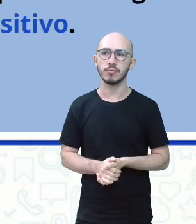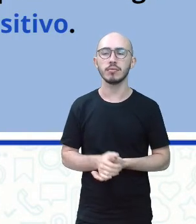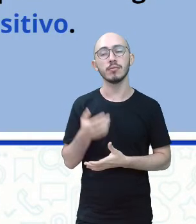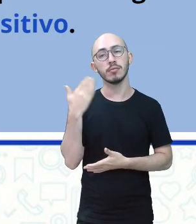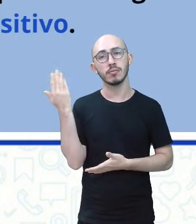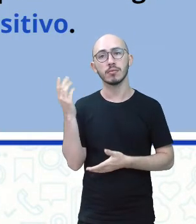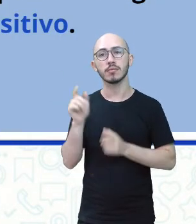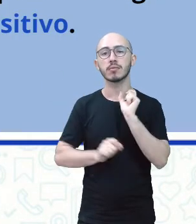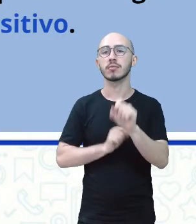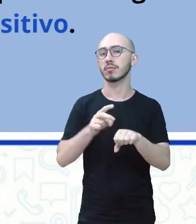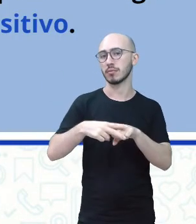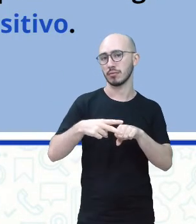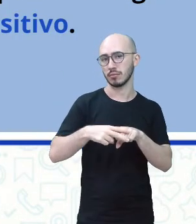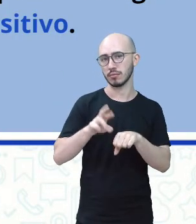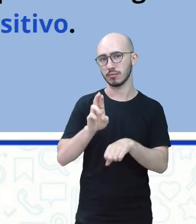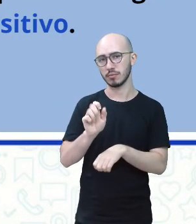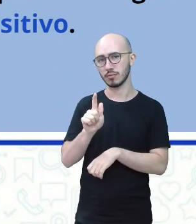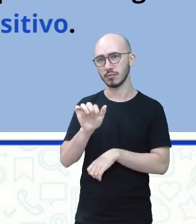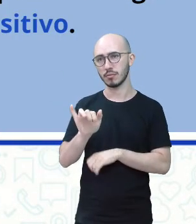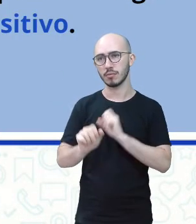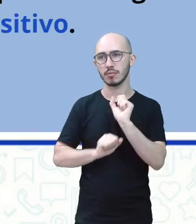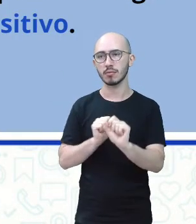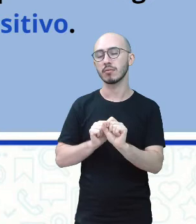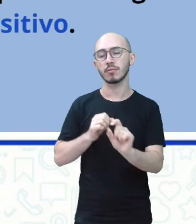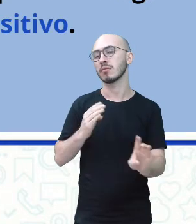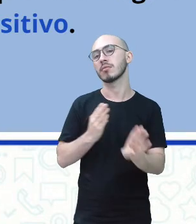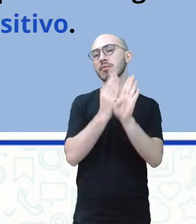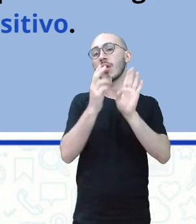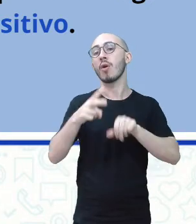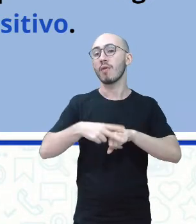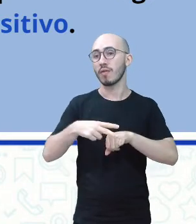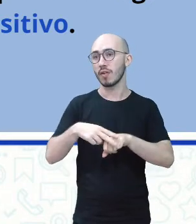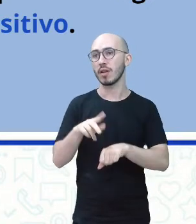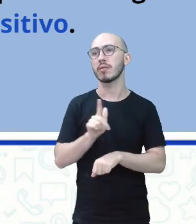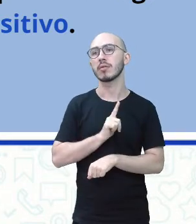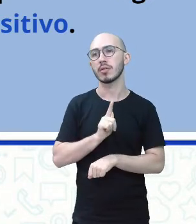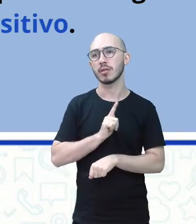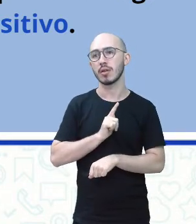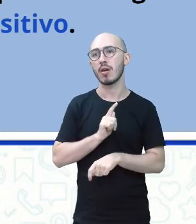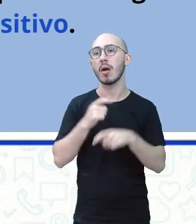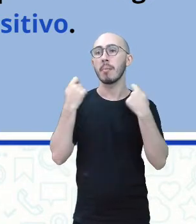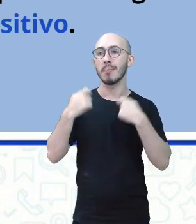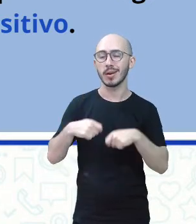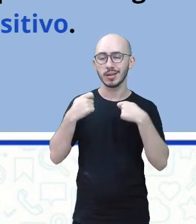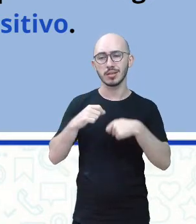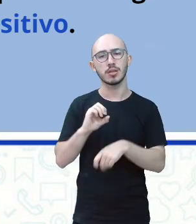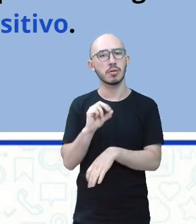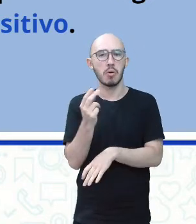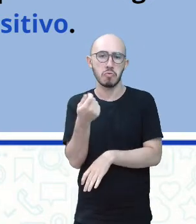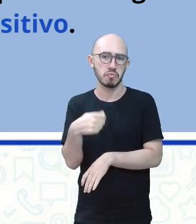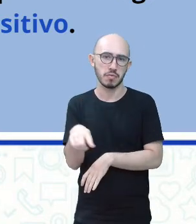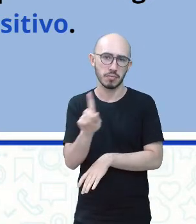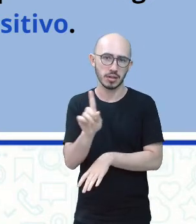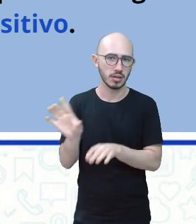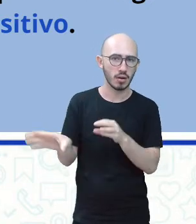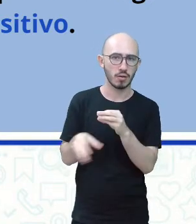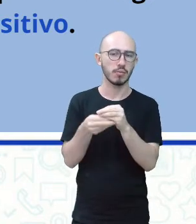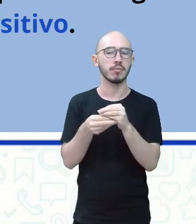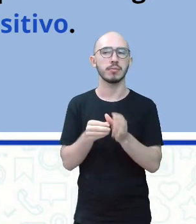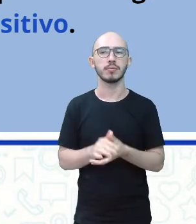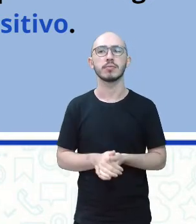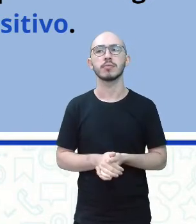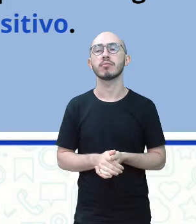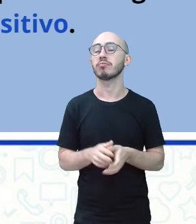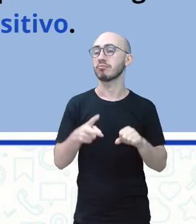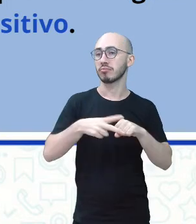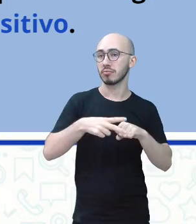Regência verbal identifica o verbo que exige ou não complemento. O